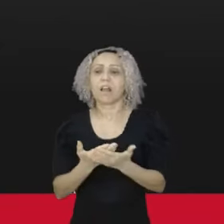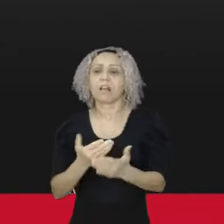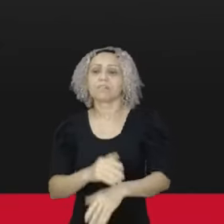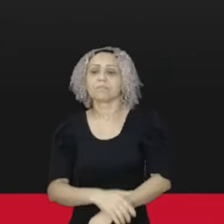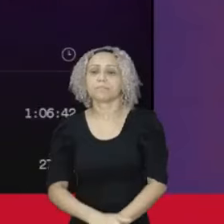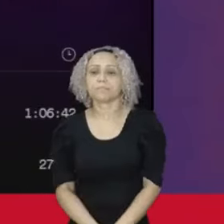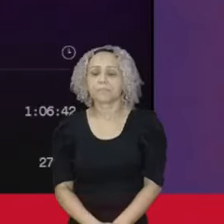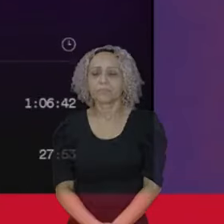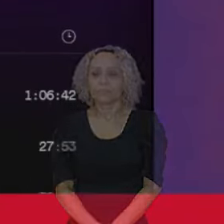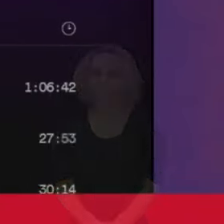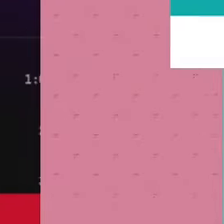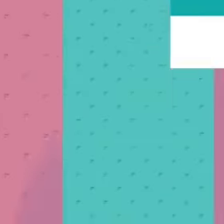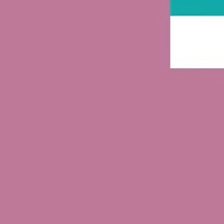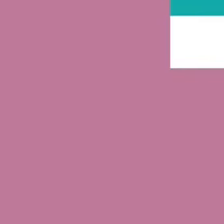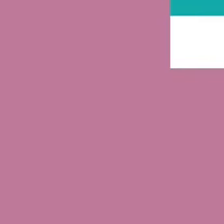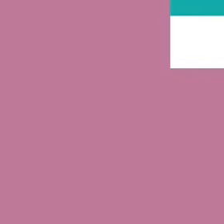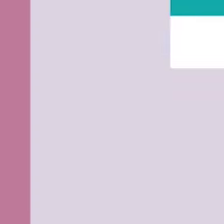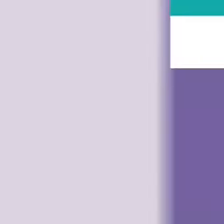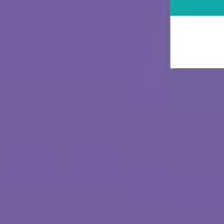Spotify